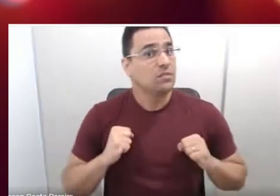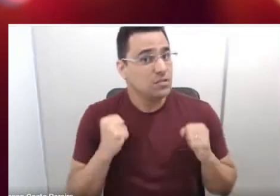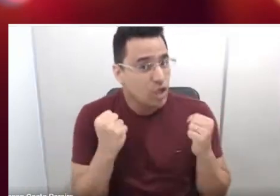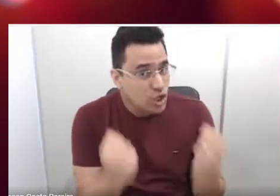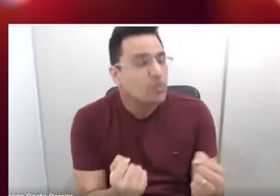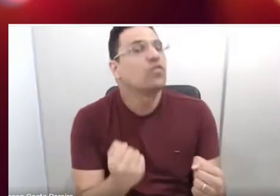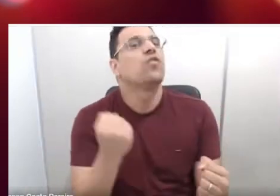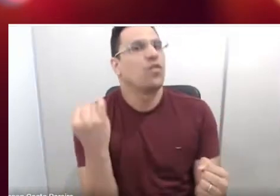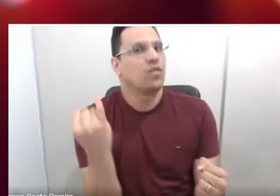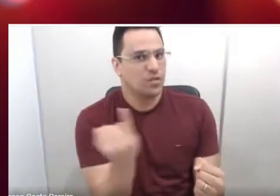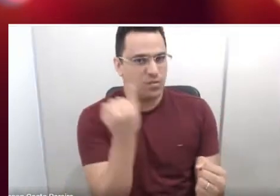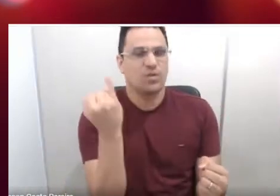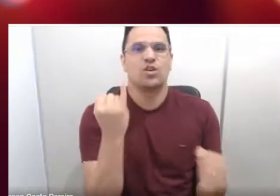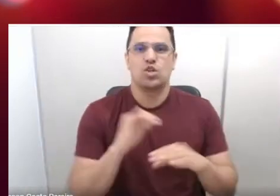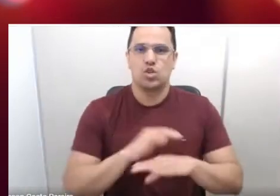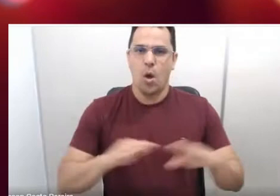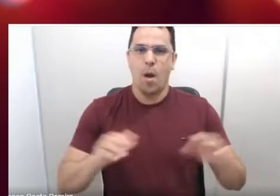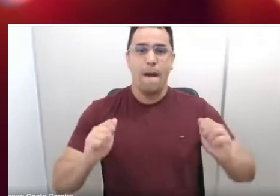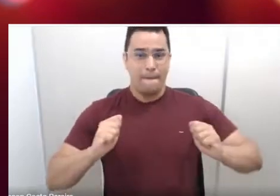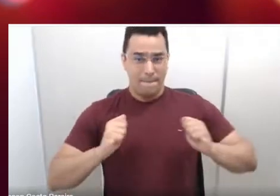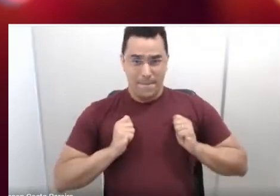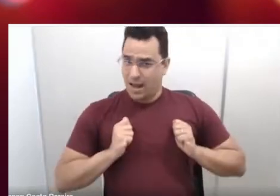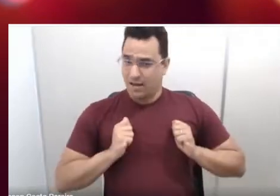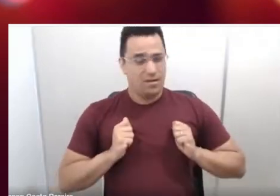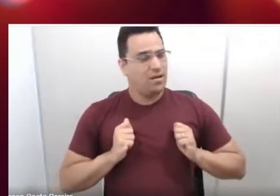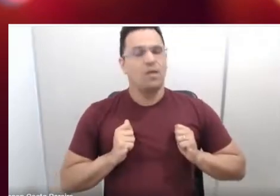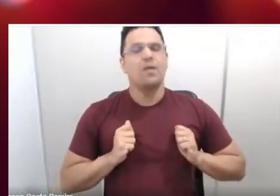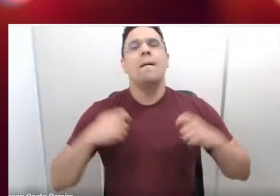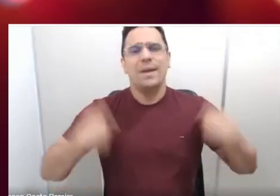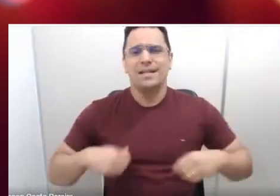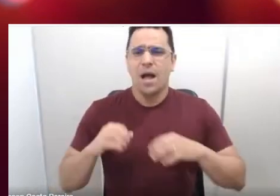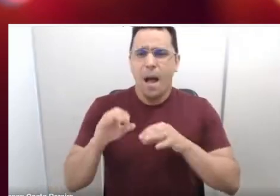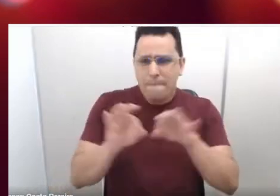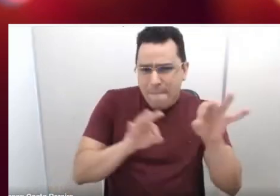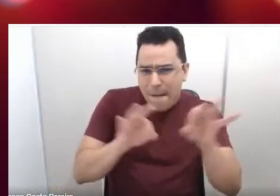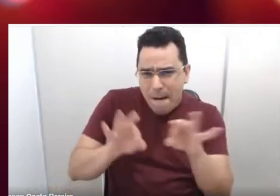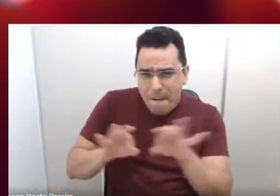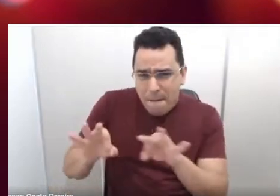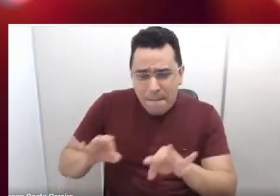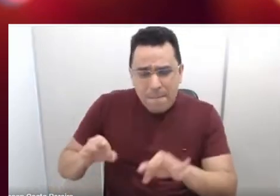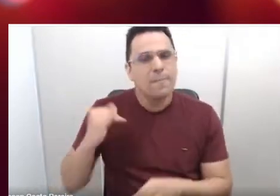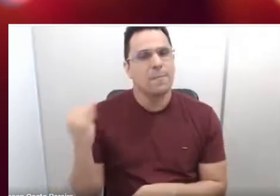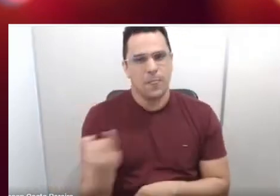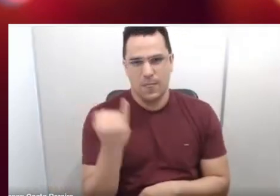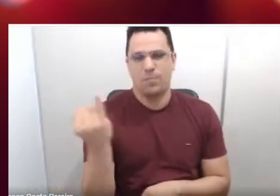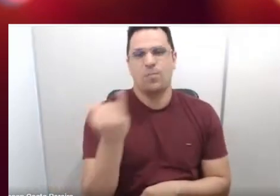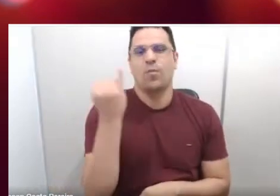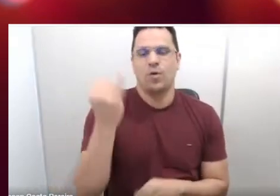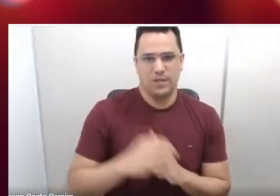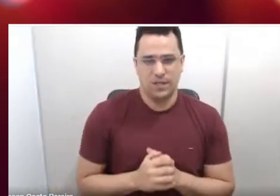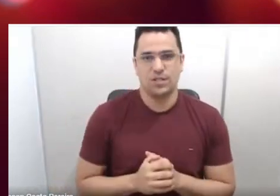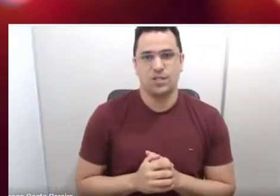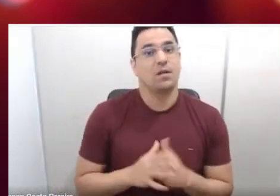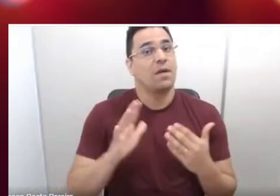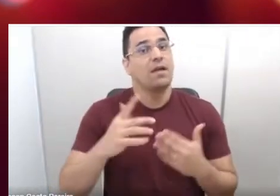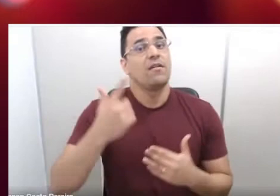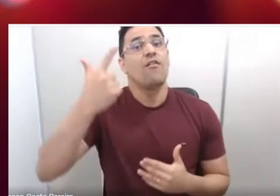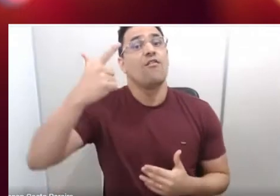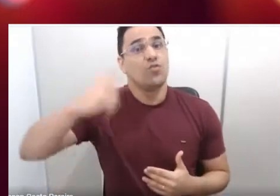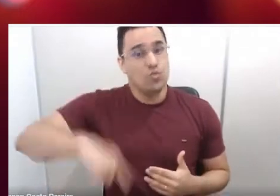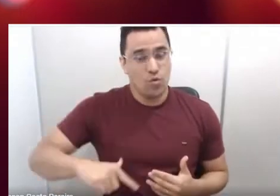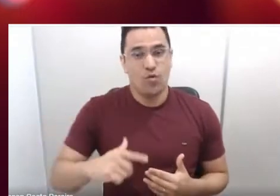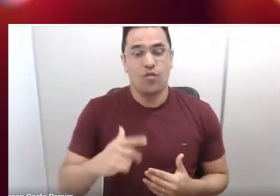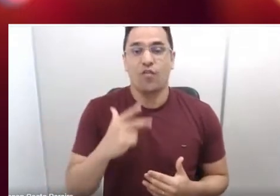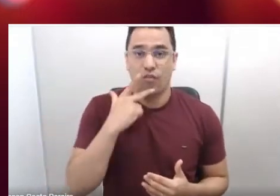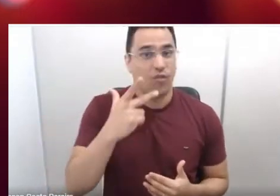debruce, né, a também nos organizar mais para conseguir acompanhar esse ensino remoto. Mas é importante que se diga mais uma vez que